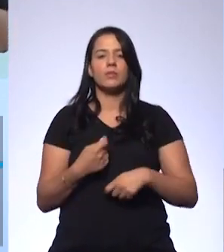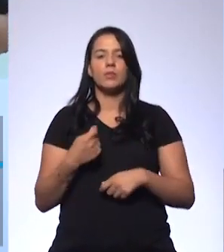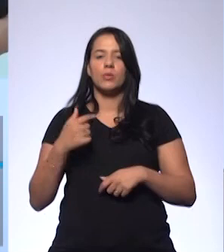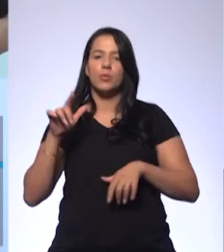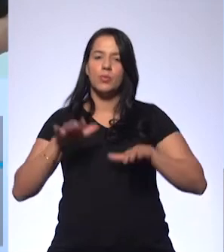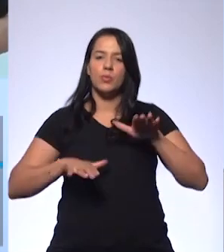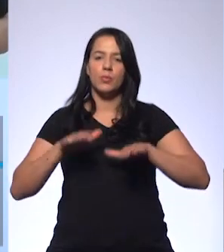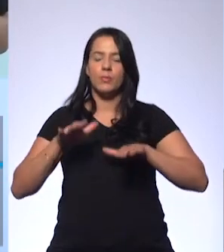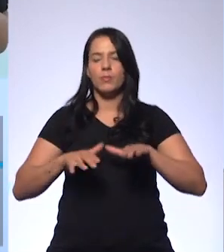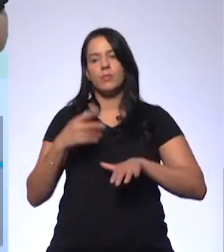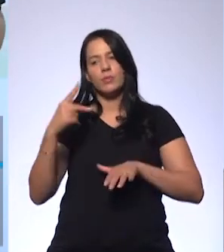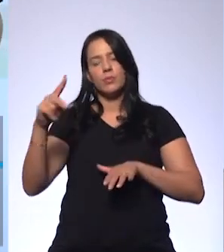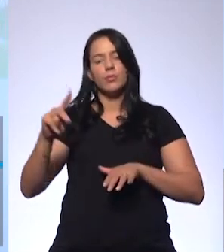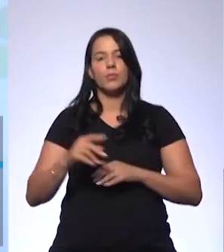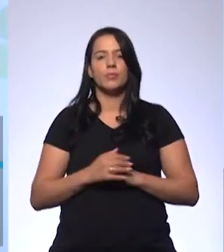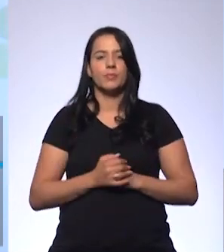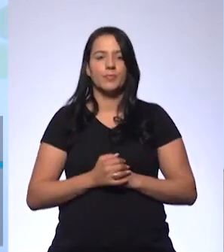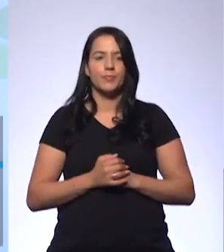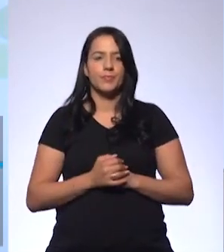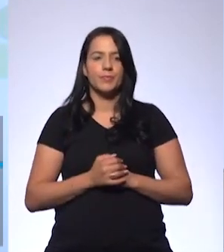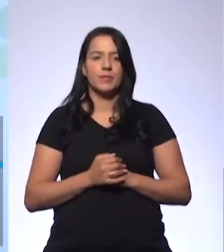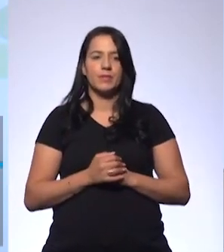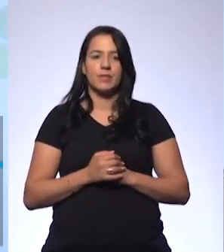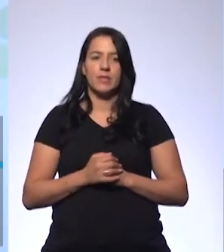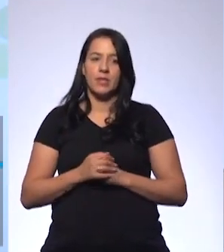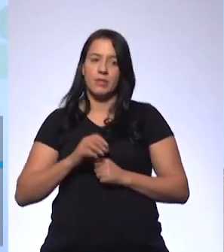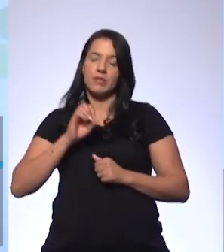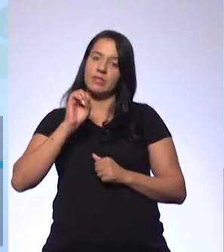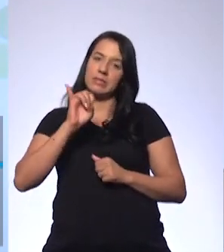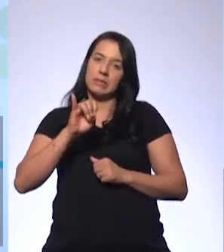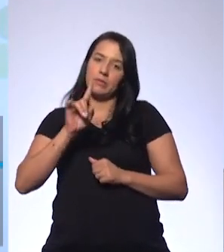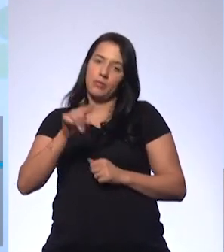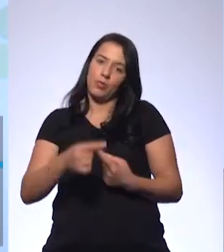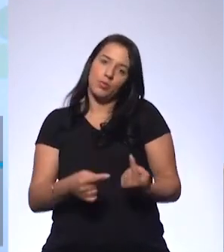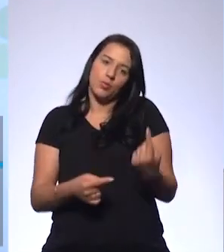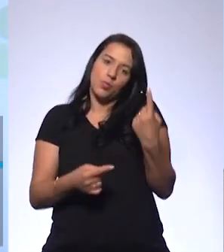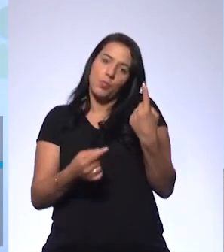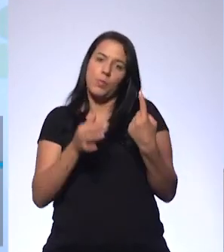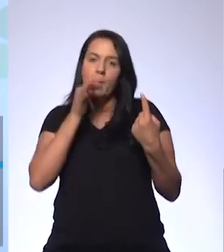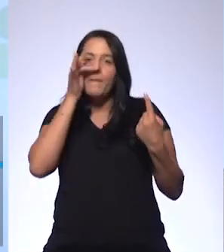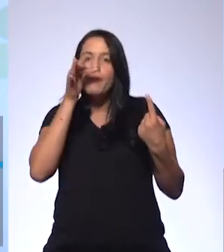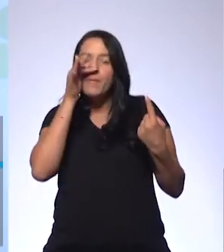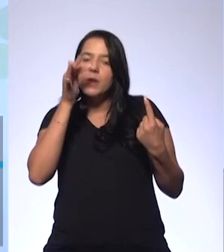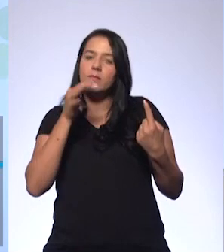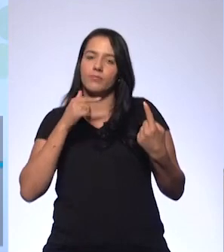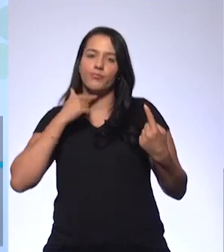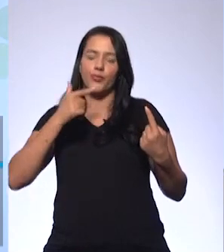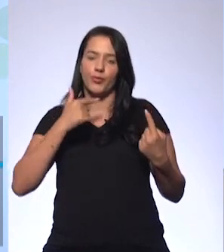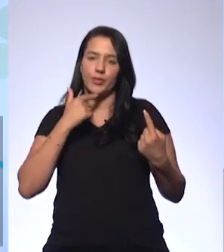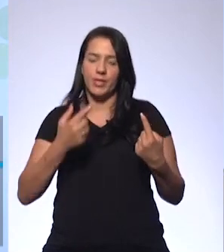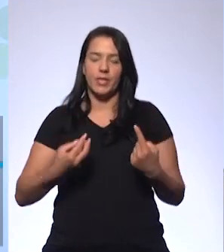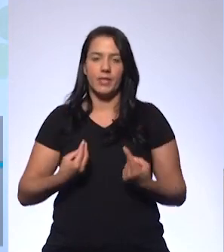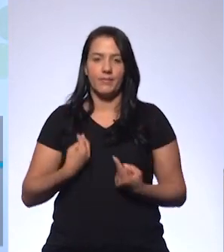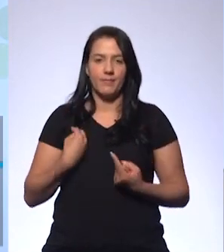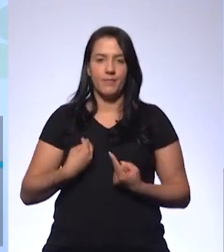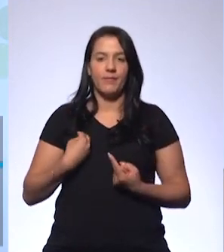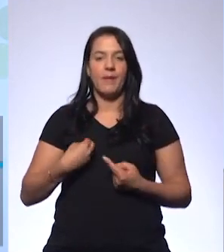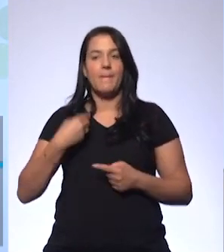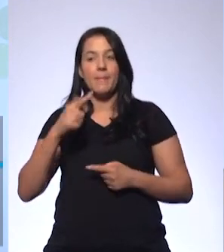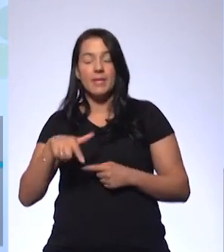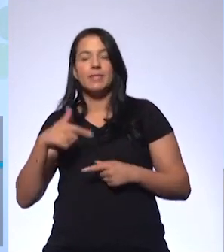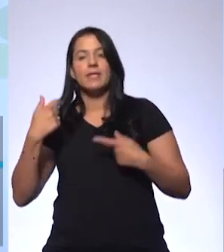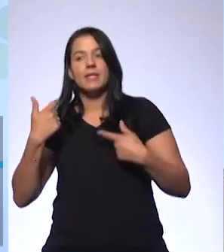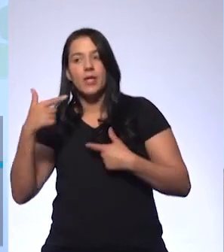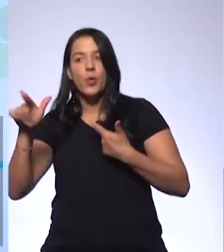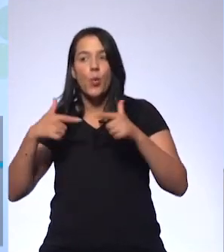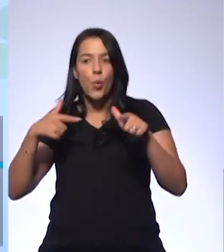Então, se a gente for pensar nesse sentido, não teria como ele sobreviver apenas com a planta, principalmente porque a planta ali é um outro